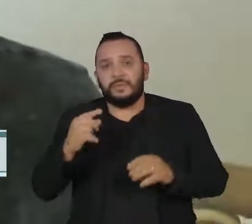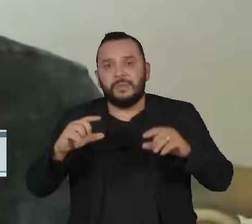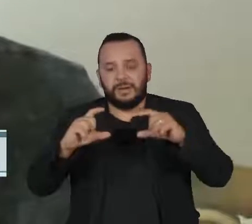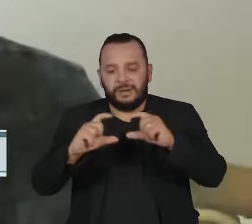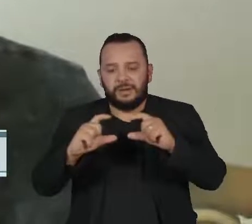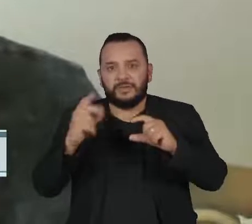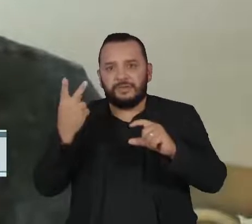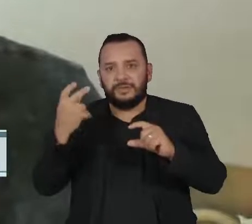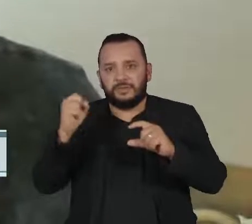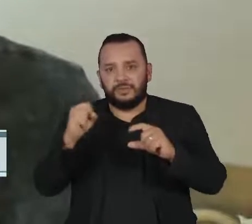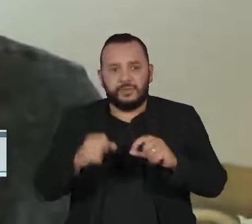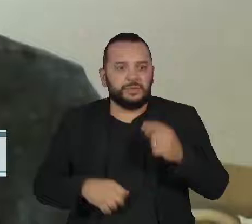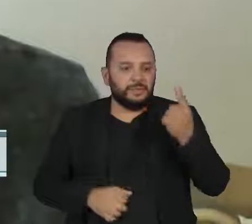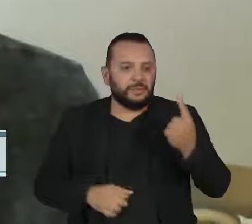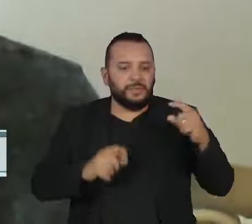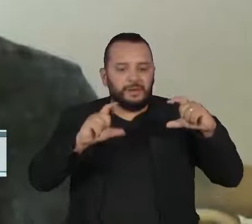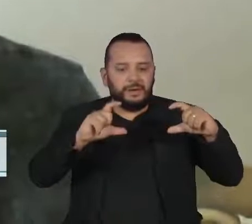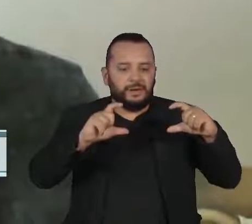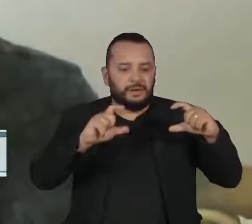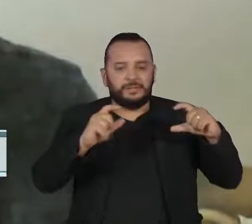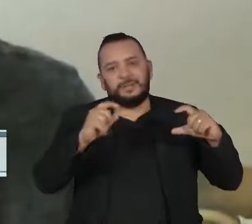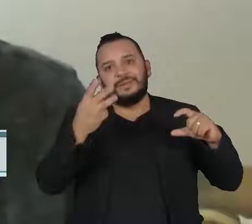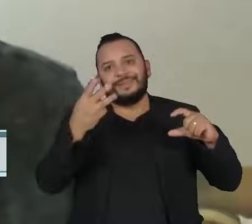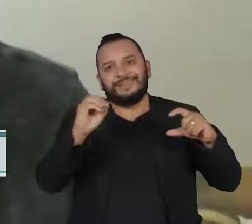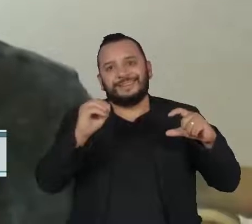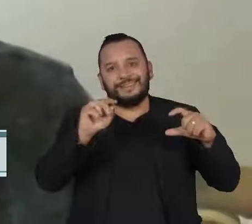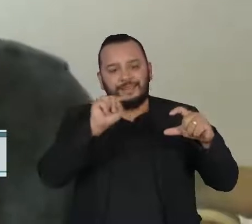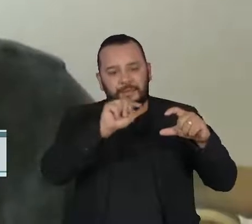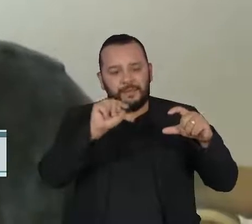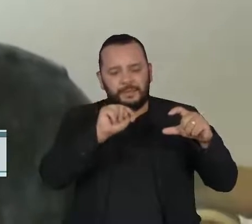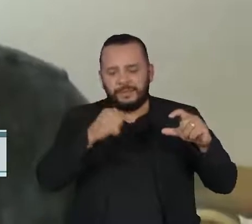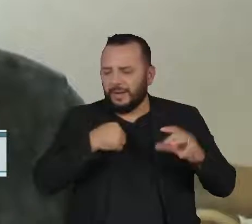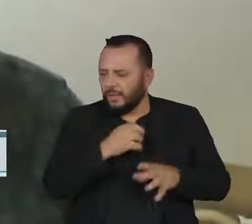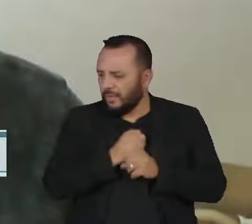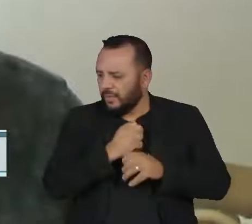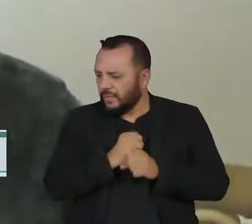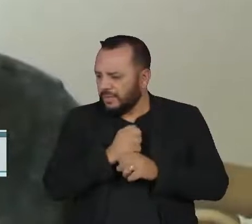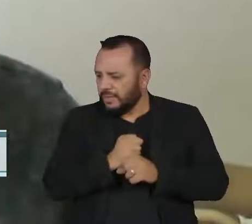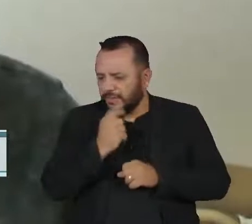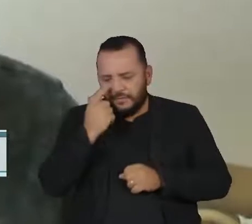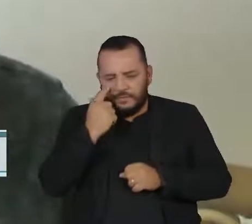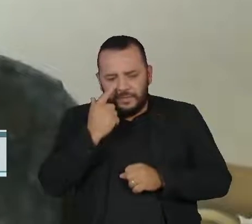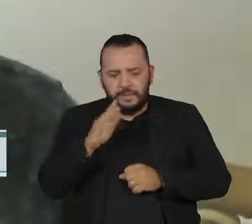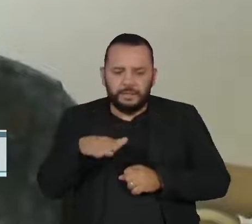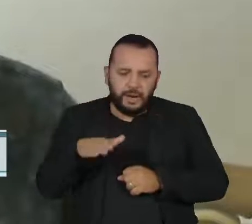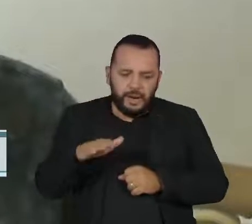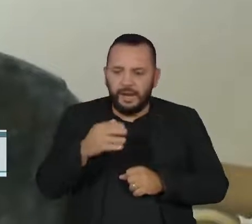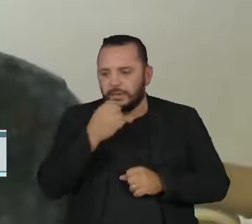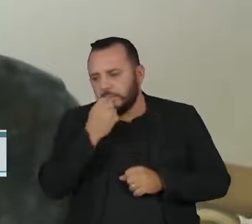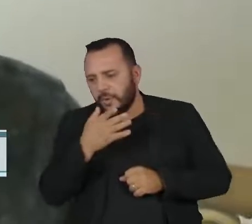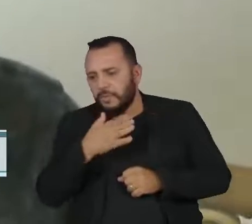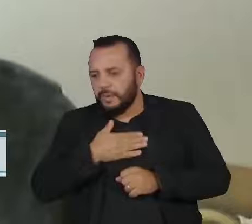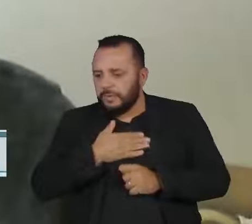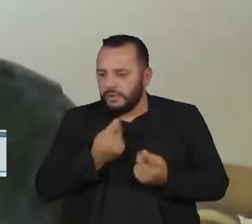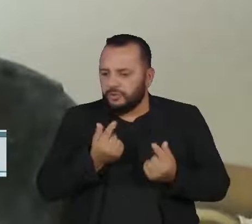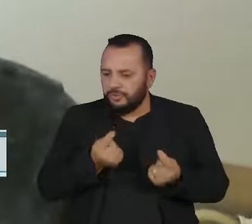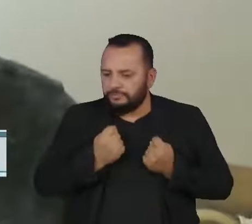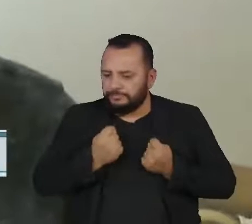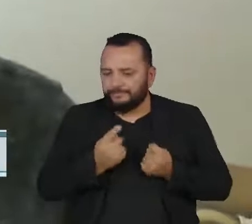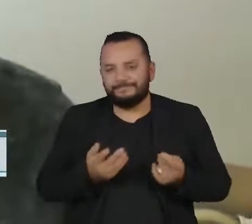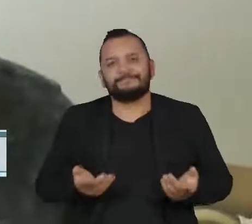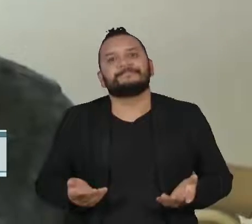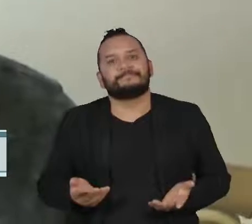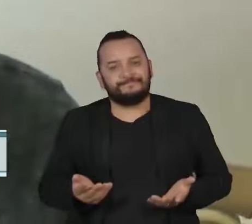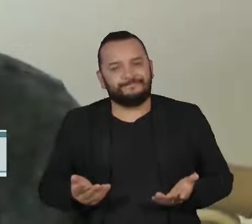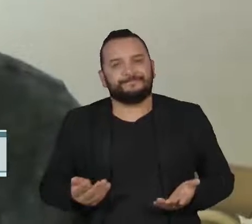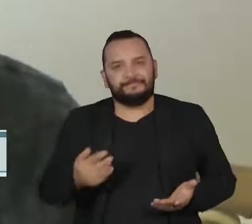tem uma caixa de 30. As pessoas fazem as continhas para ver o que é mais vantajoso ou menos para elas. Mas acredito